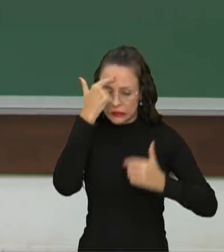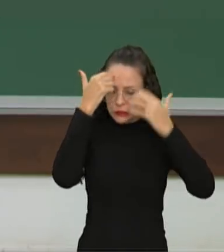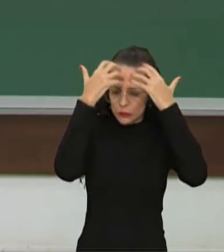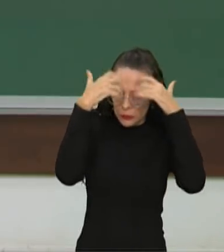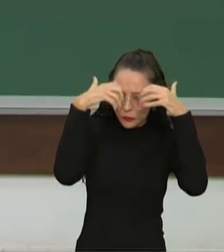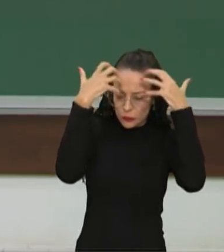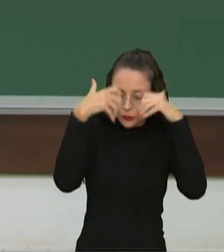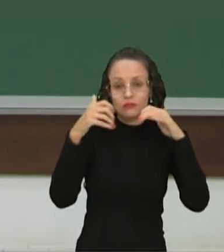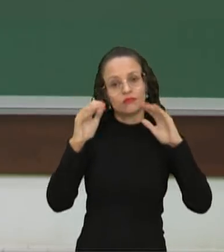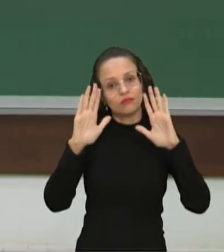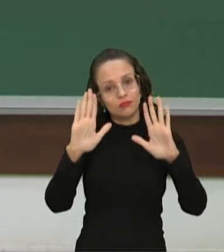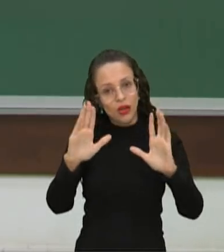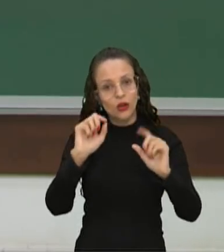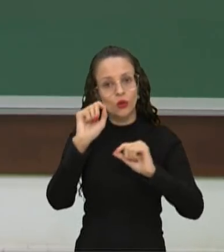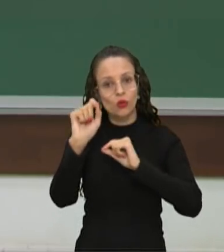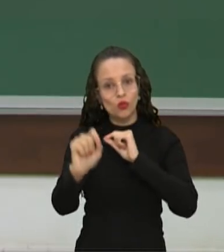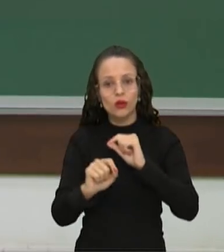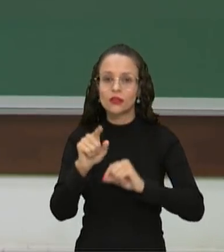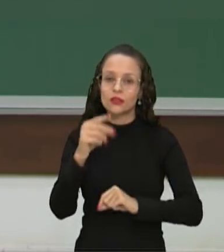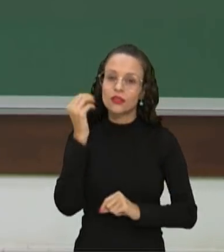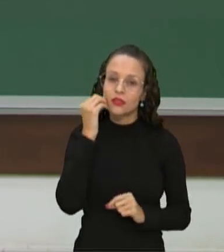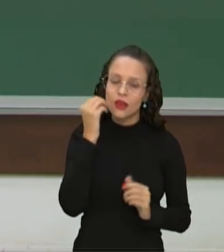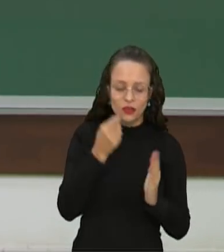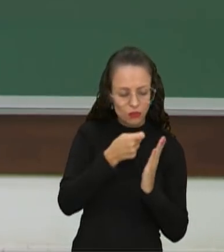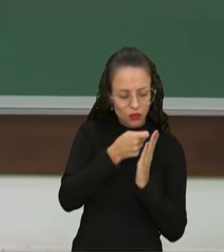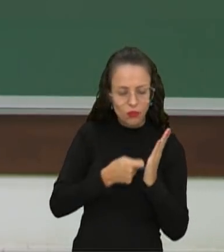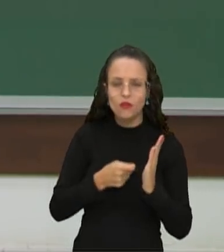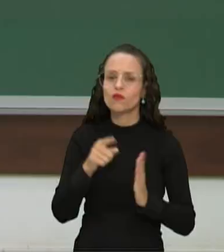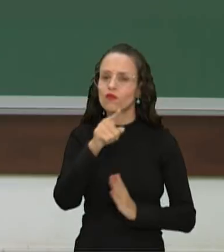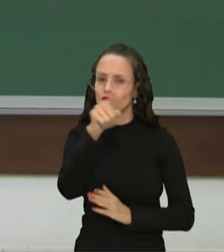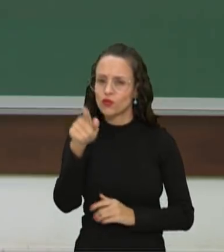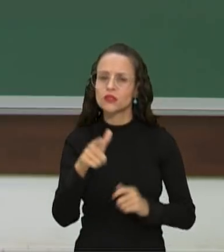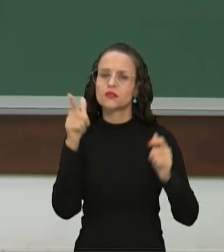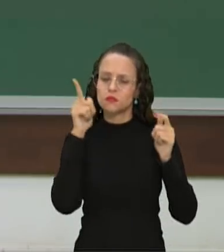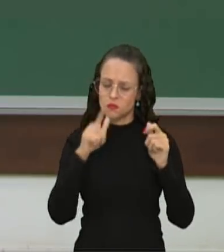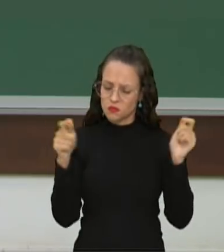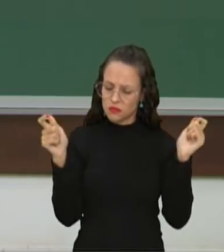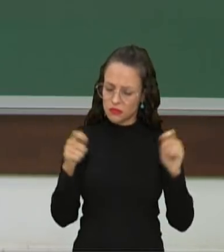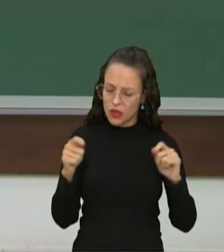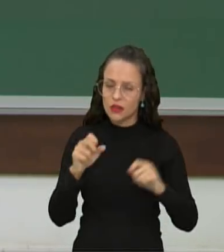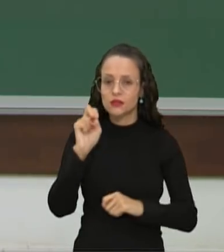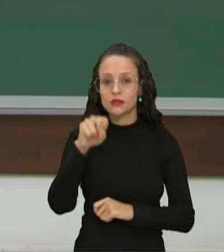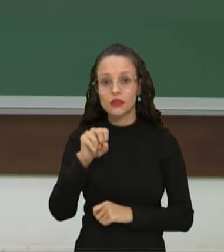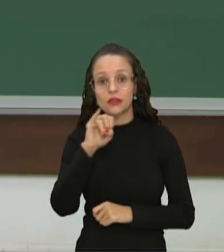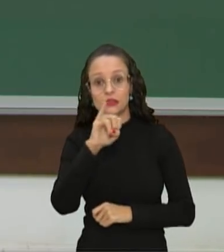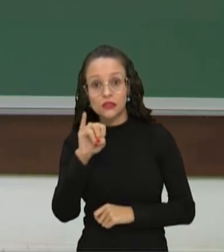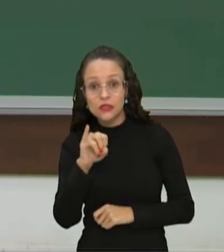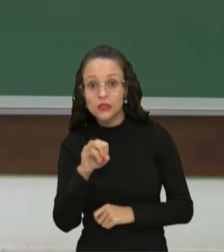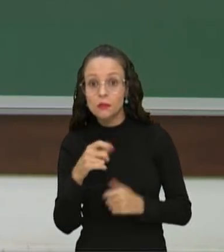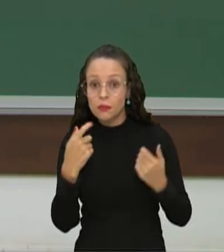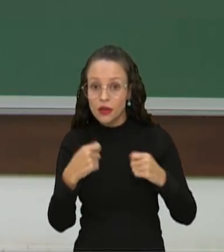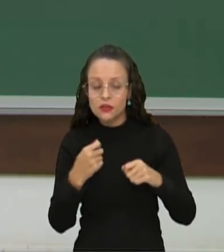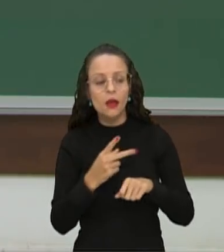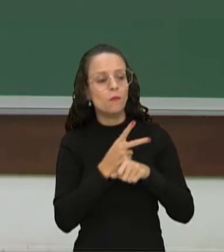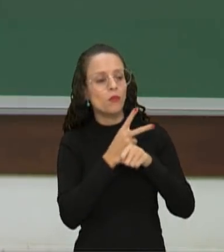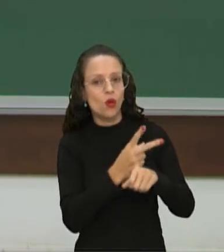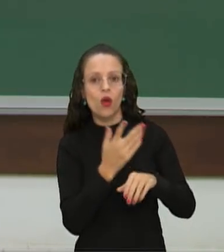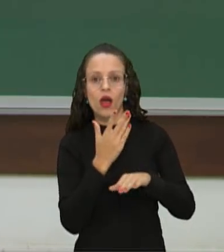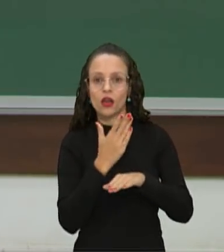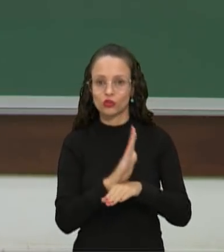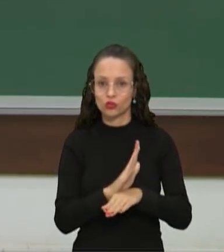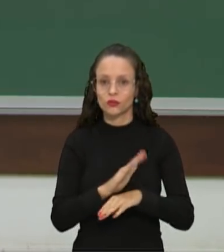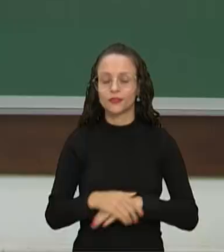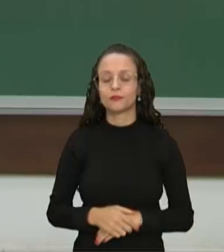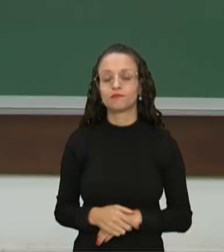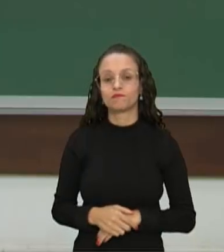fazer as contas, mas sentem e façam, gente. Não é nada que vocês não consigam fazer, tá? E precisando, busquem ajuda. O que a gente viu